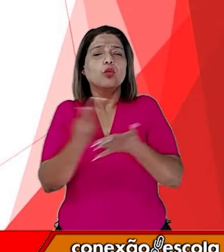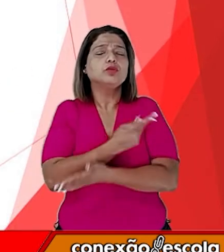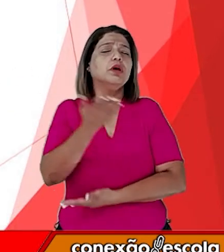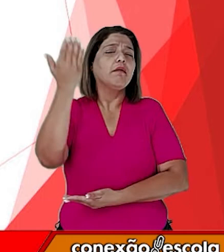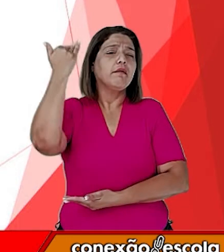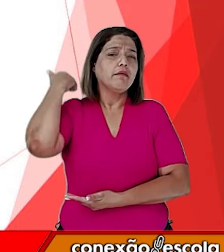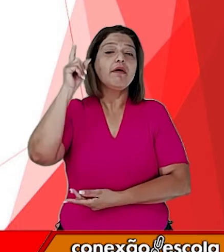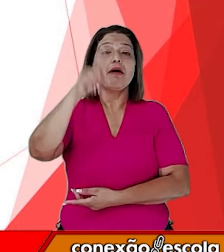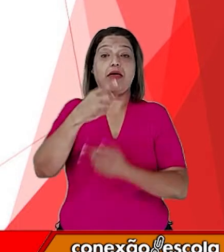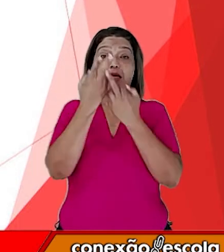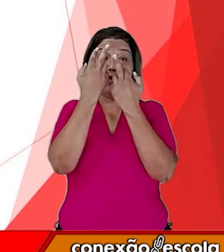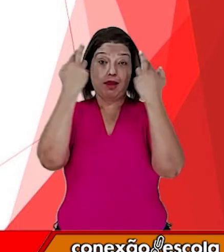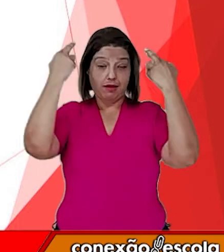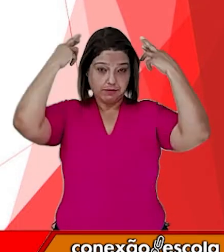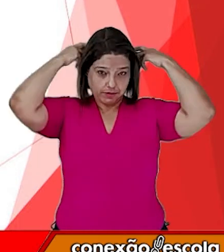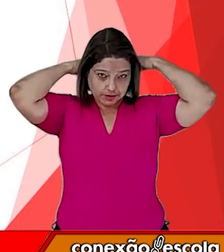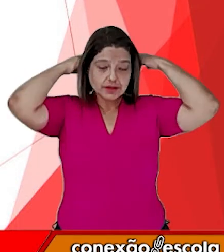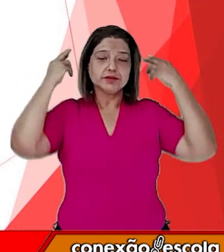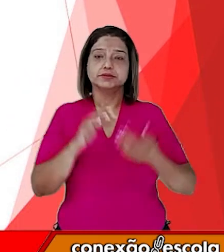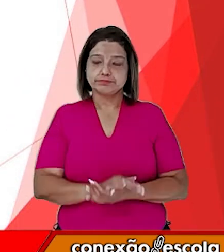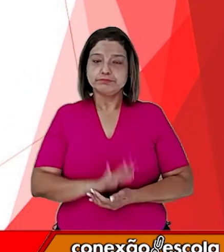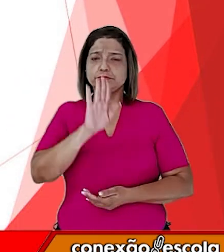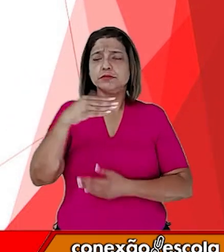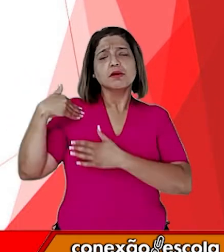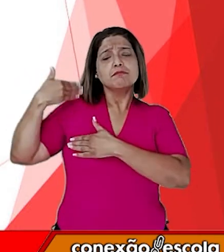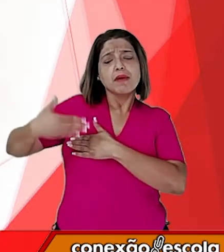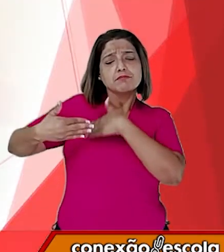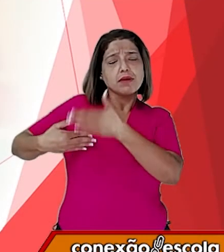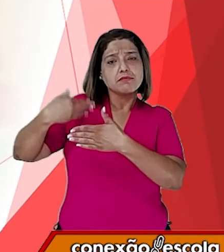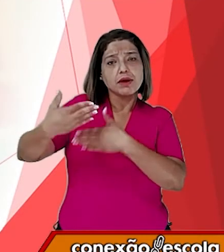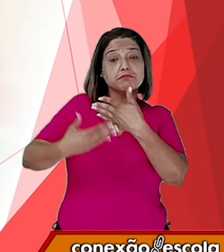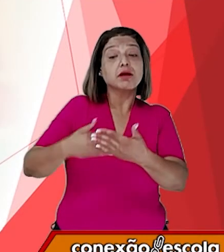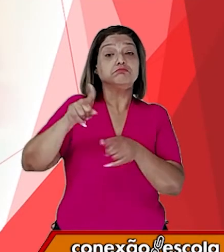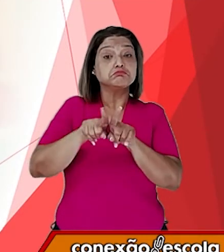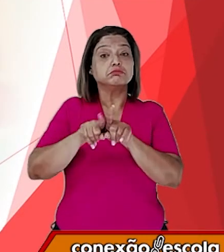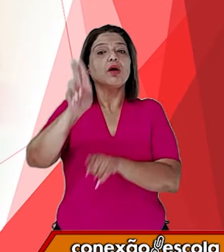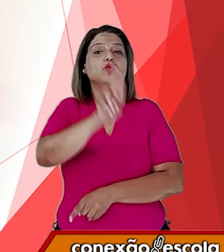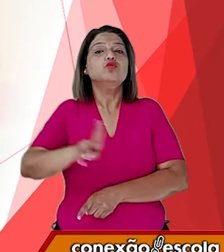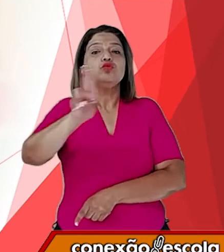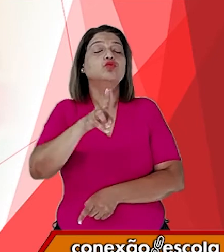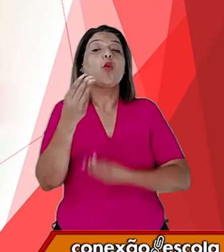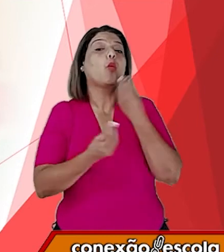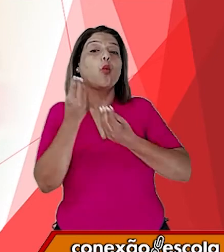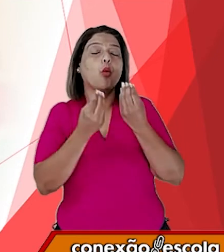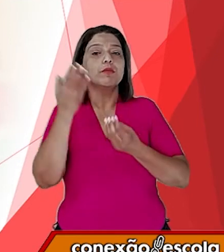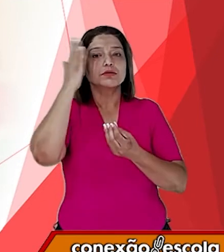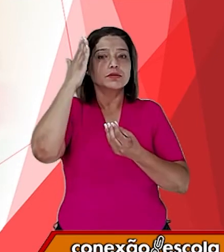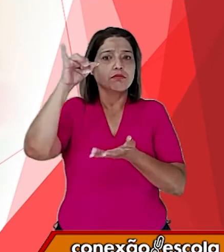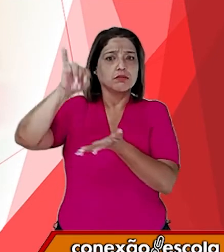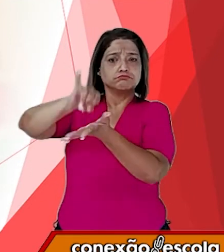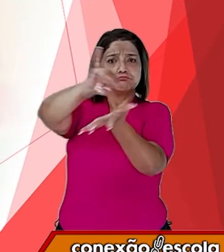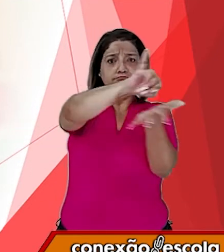Antiga. Então, depois de um tempo, ela foi utilizada como um instrumento para